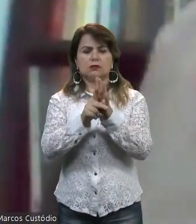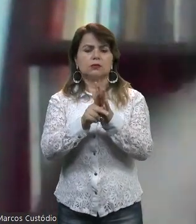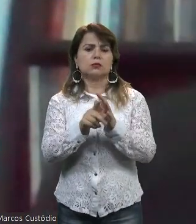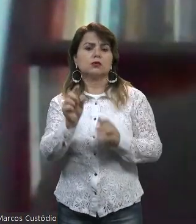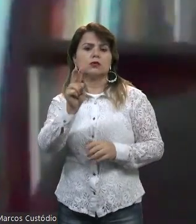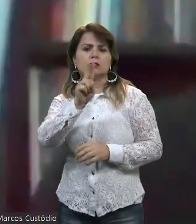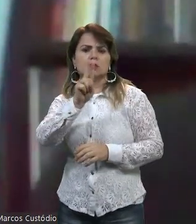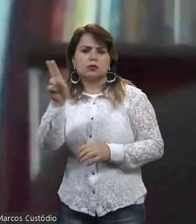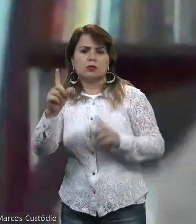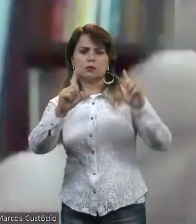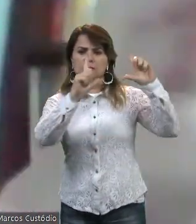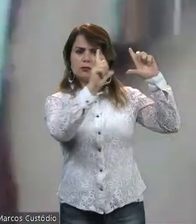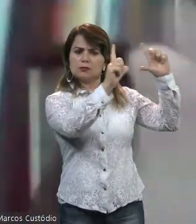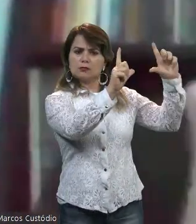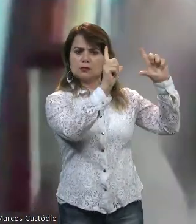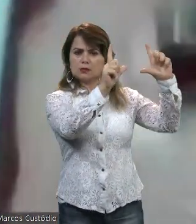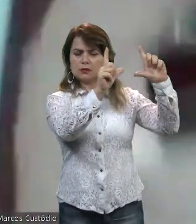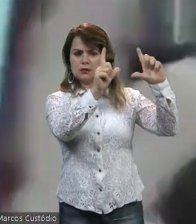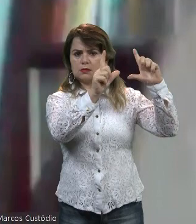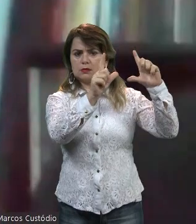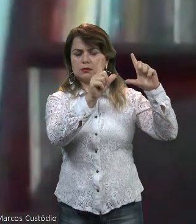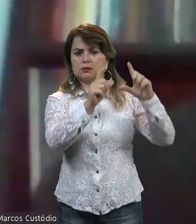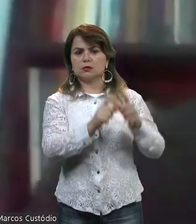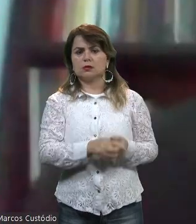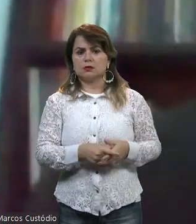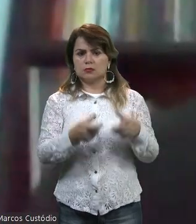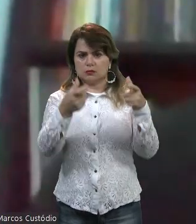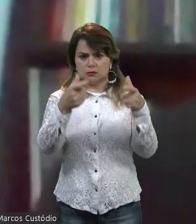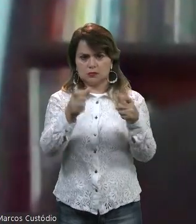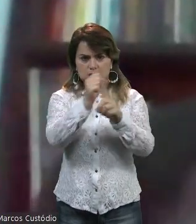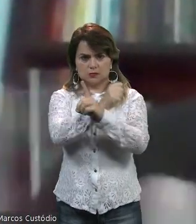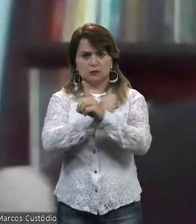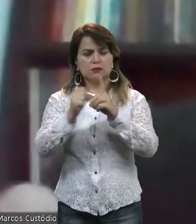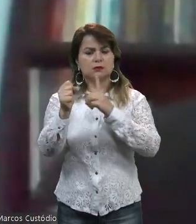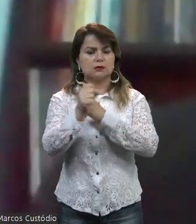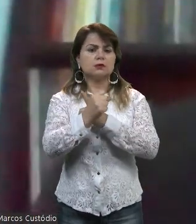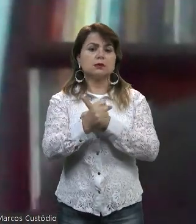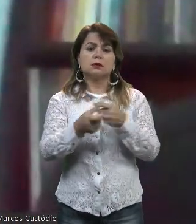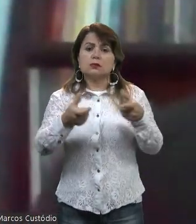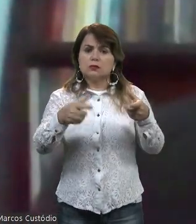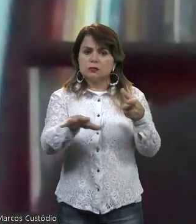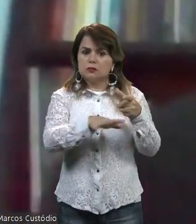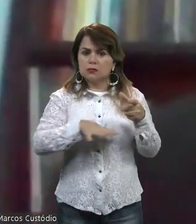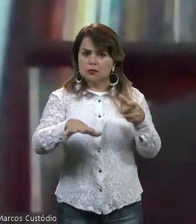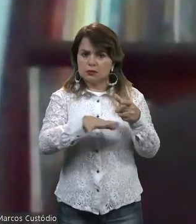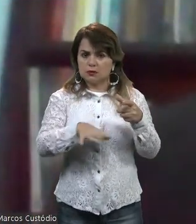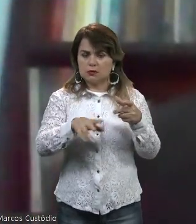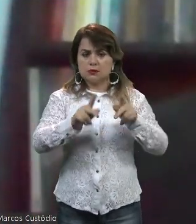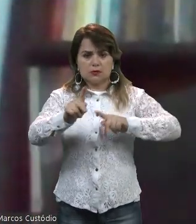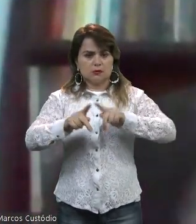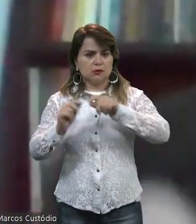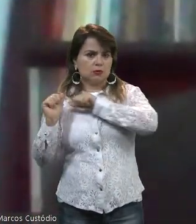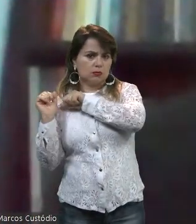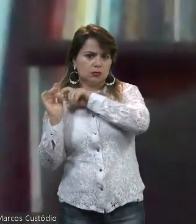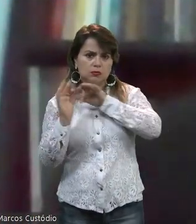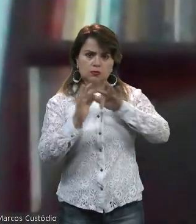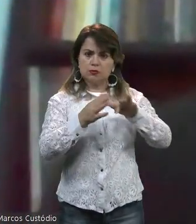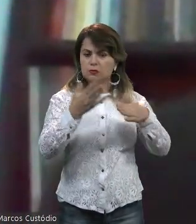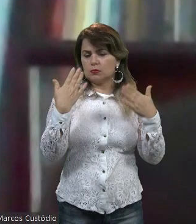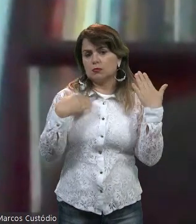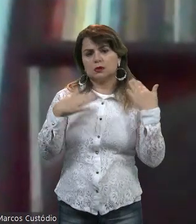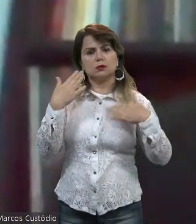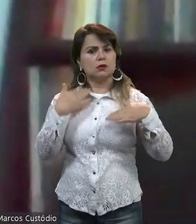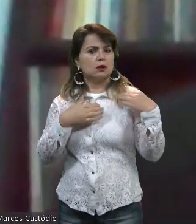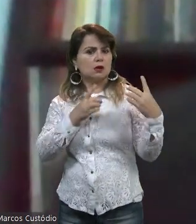nome esteja estampado num conjunto físico de uma sociedade. A praça é um lugar de encontro, é onde o jornalista se